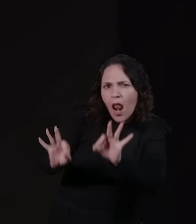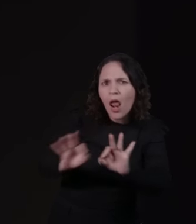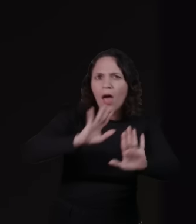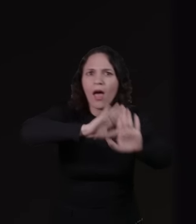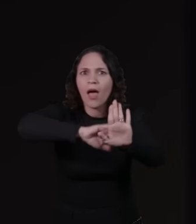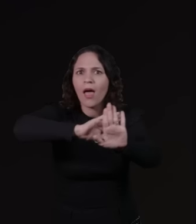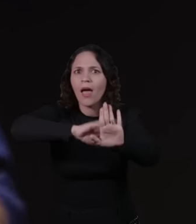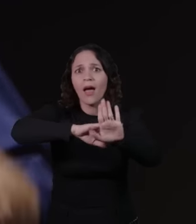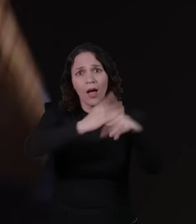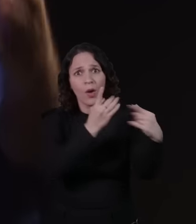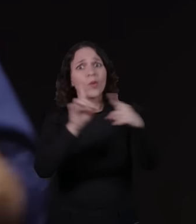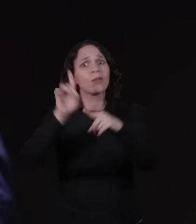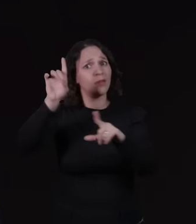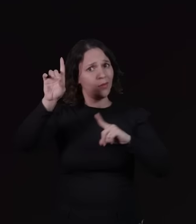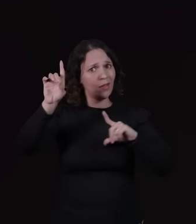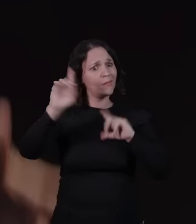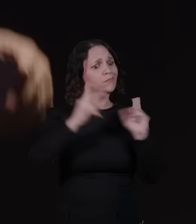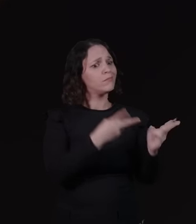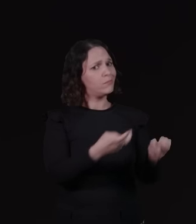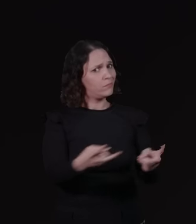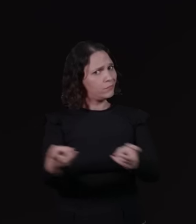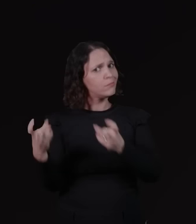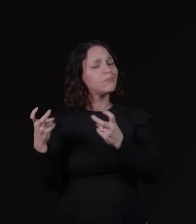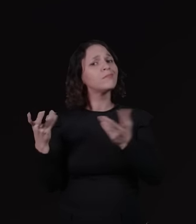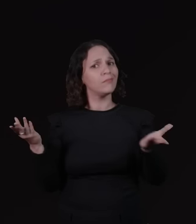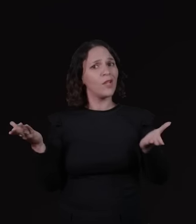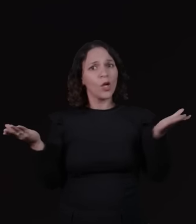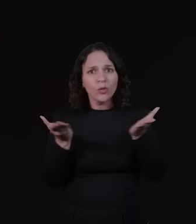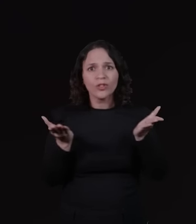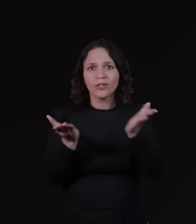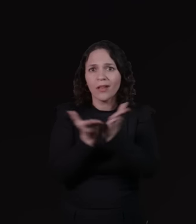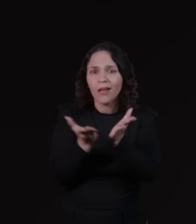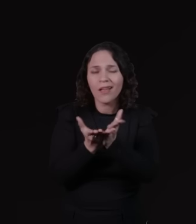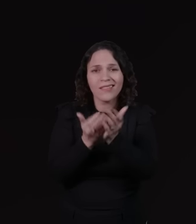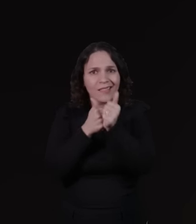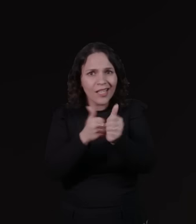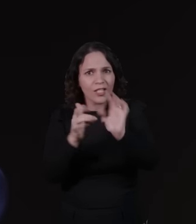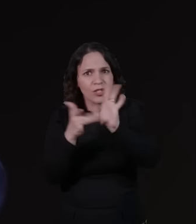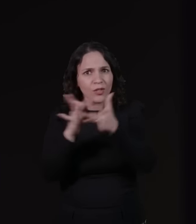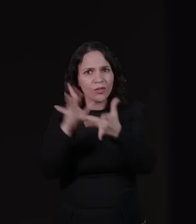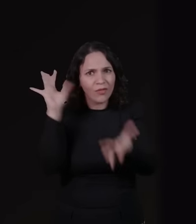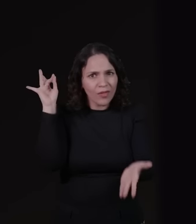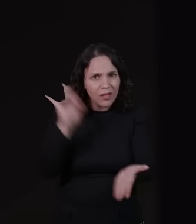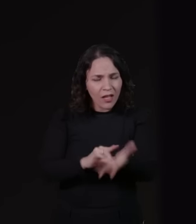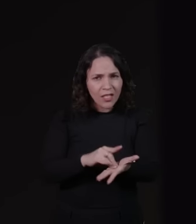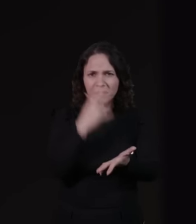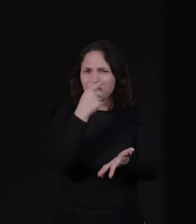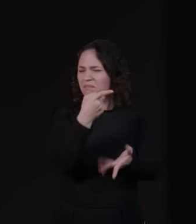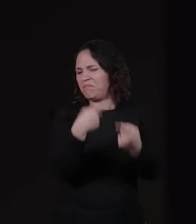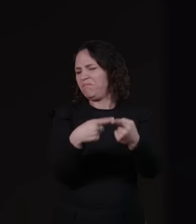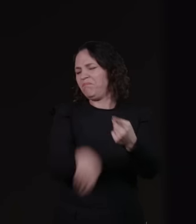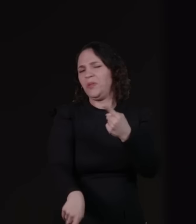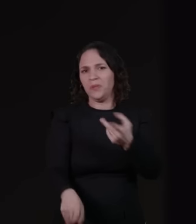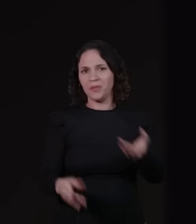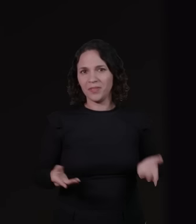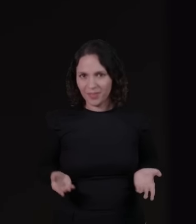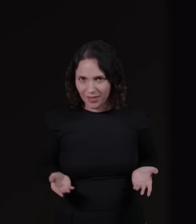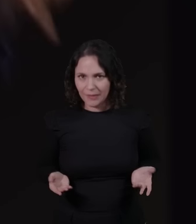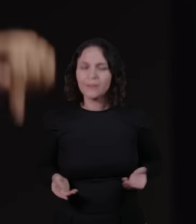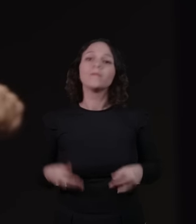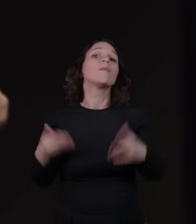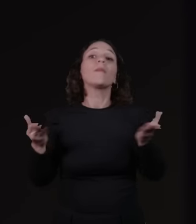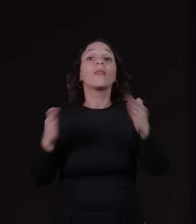um sistema ante Deus. Hoje, cada vez mais, o cristianismo, a verdadeira fé, é politicamente incorreta. Então a